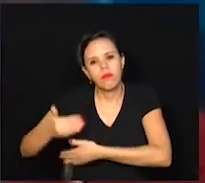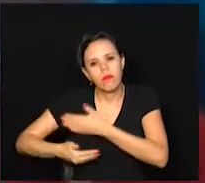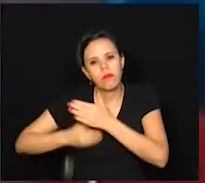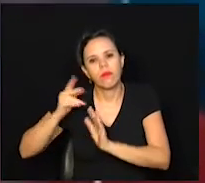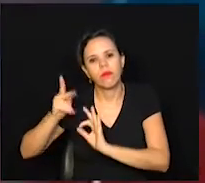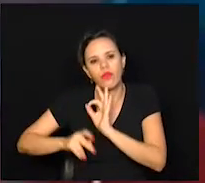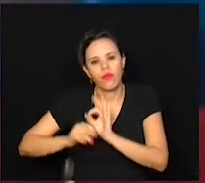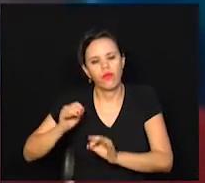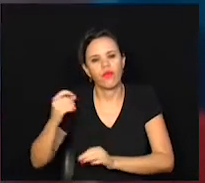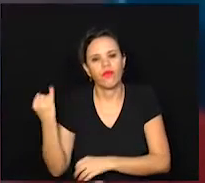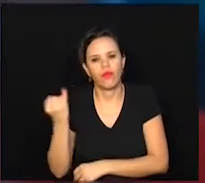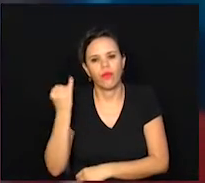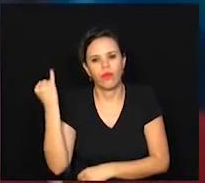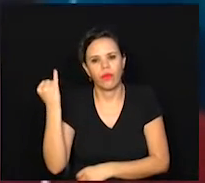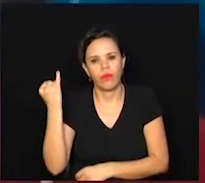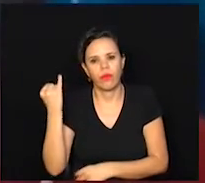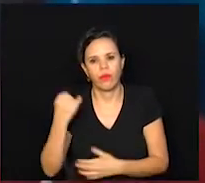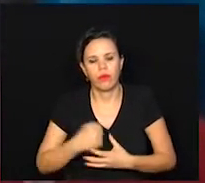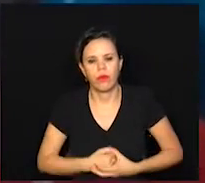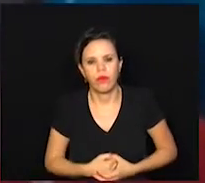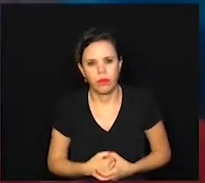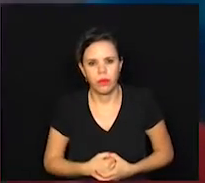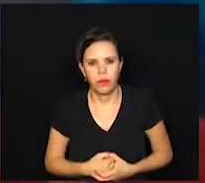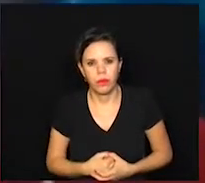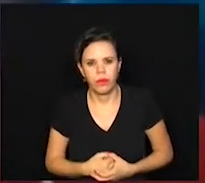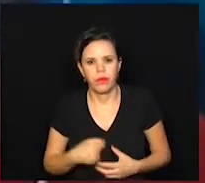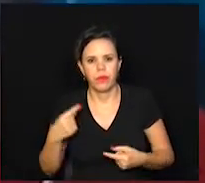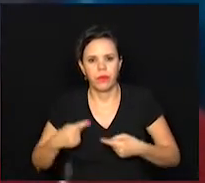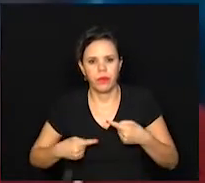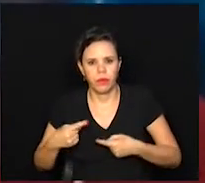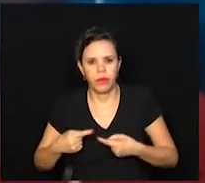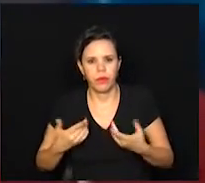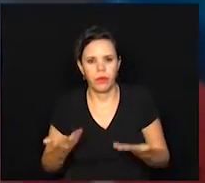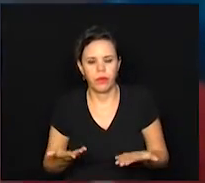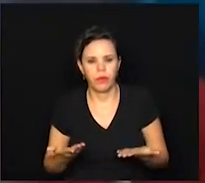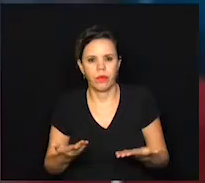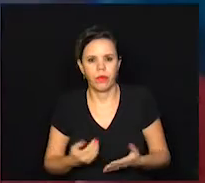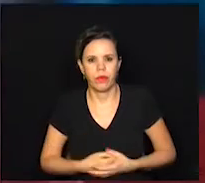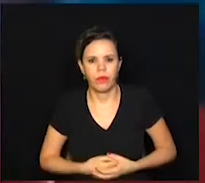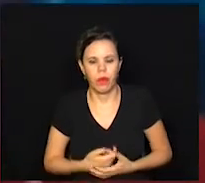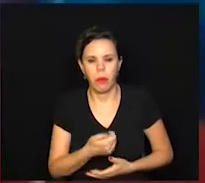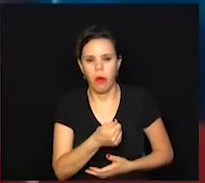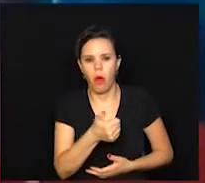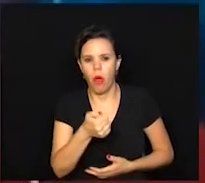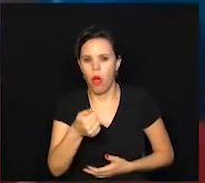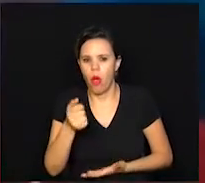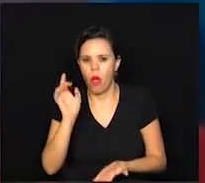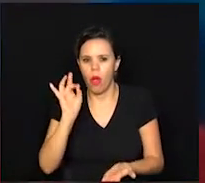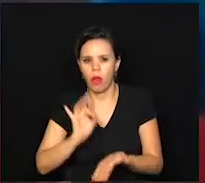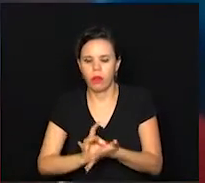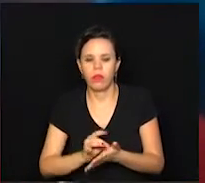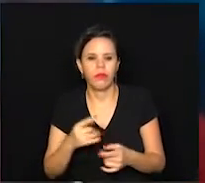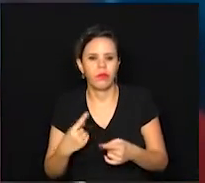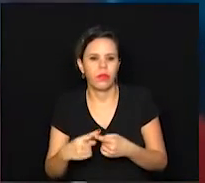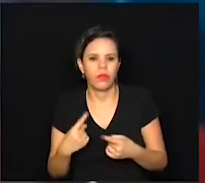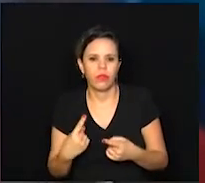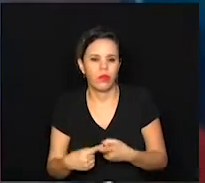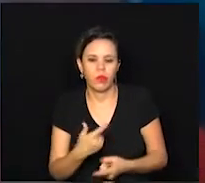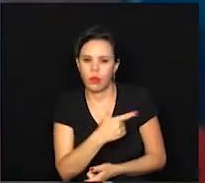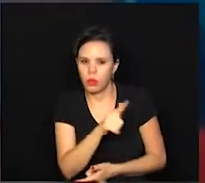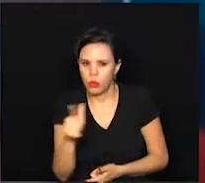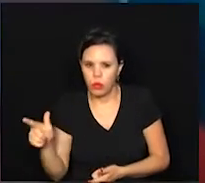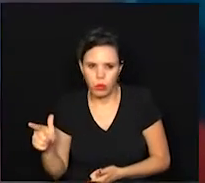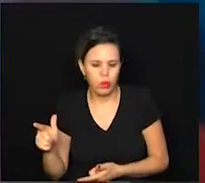um instrumento importante de debate, mas com pouca efetividade, porque não tínhamos